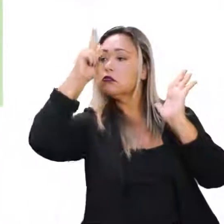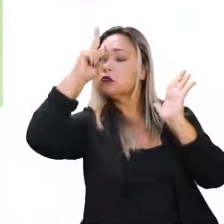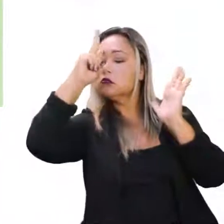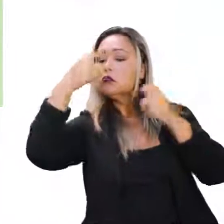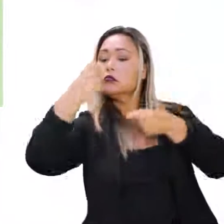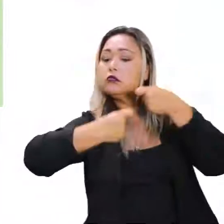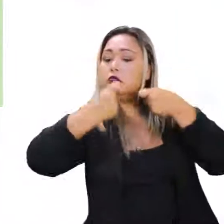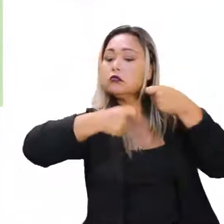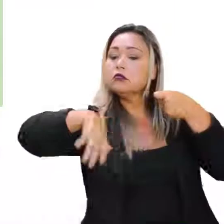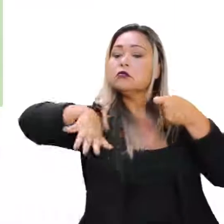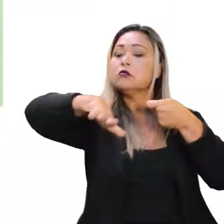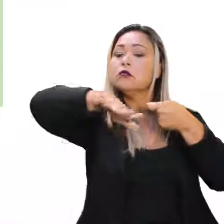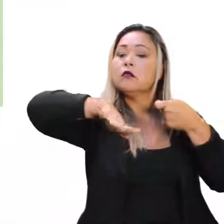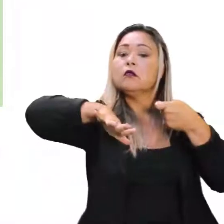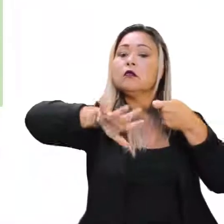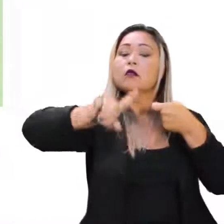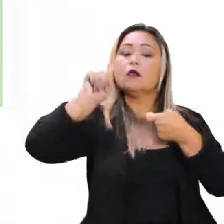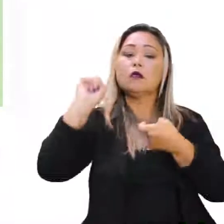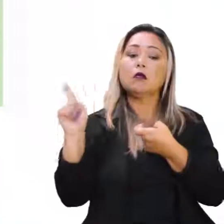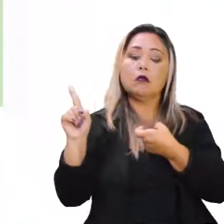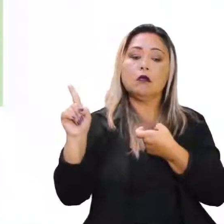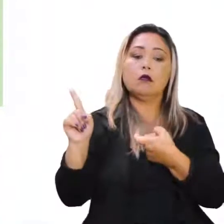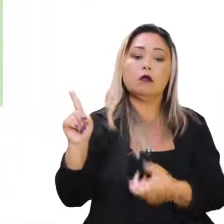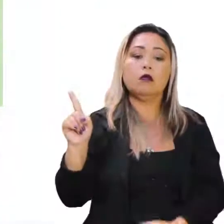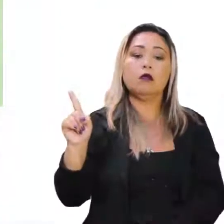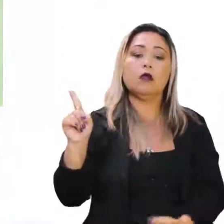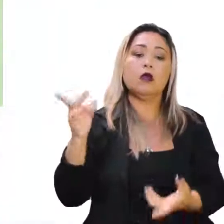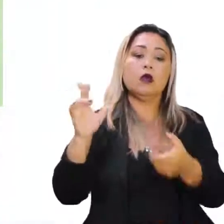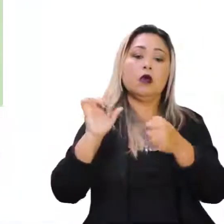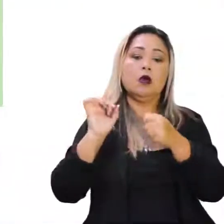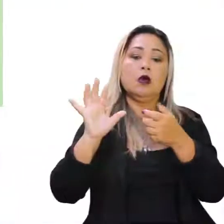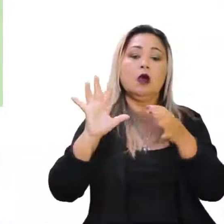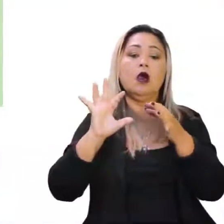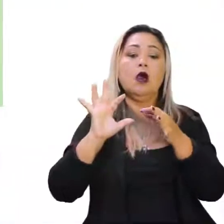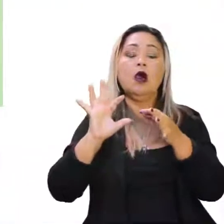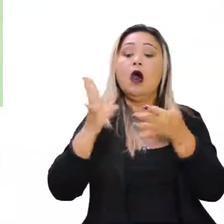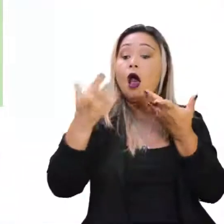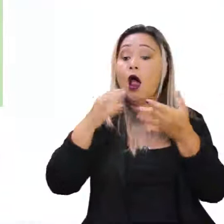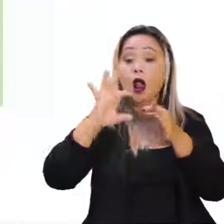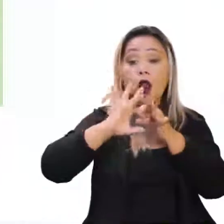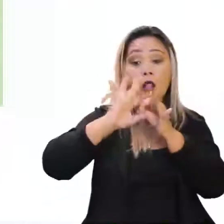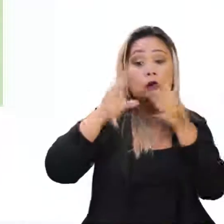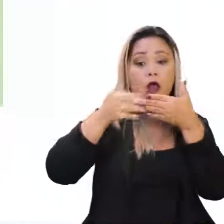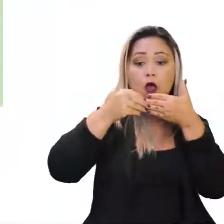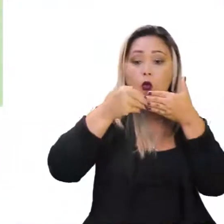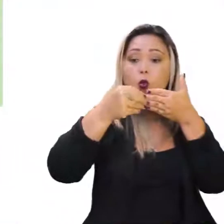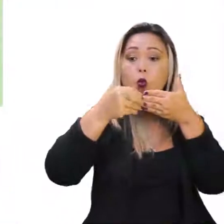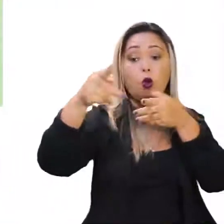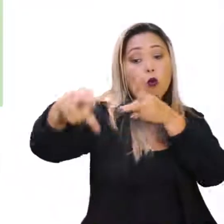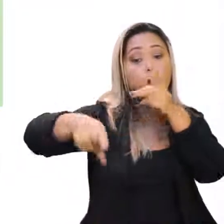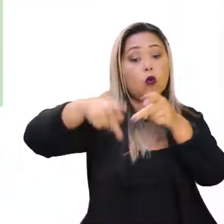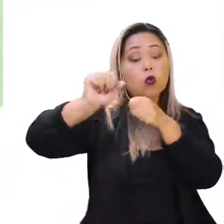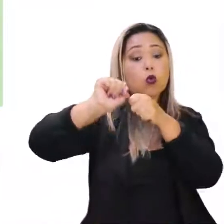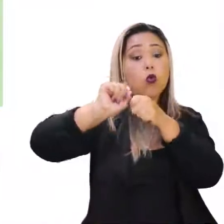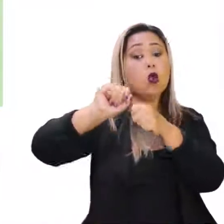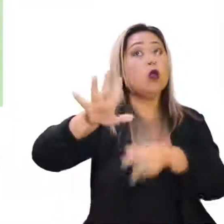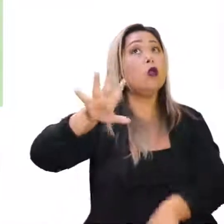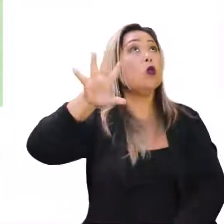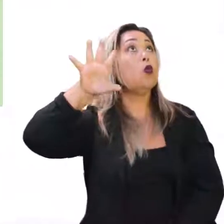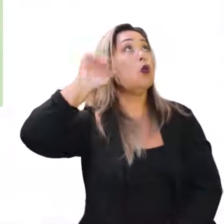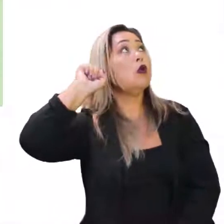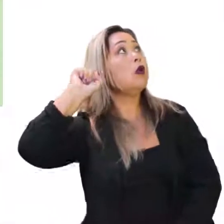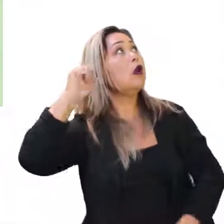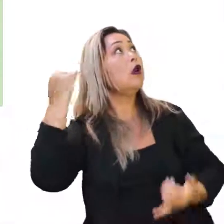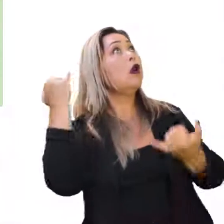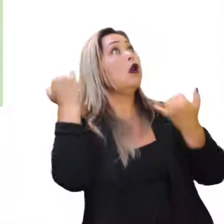de guerra, não é, professor? Essa obra, por exemplo, Liberdade Guia o Povo, ele não estava presente. Ele ouviu fatos